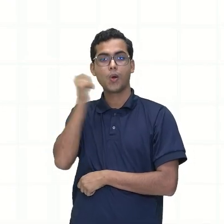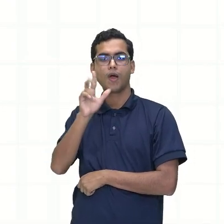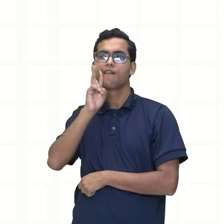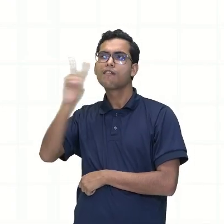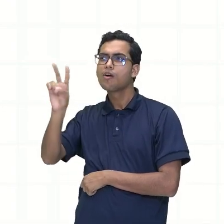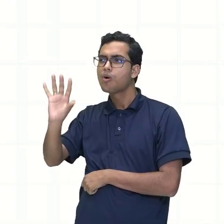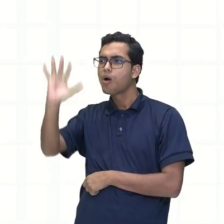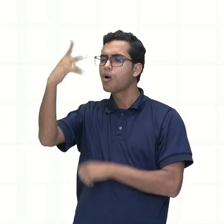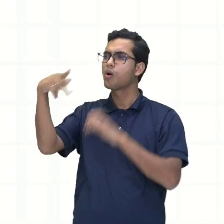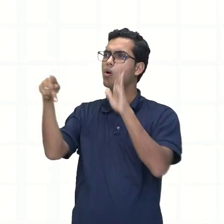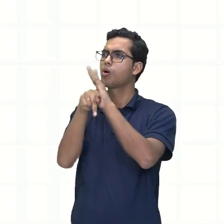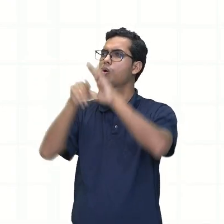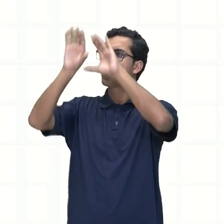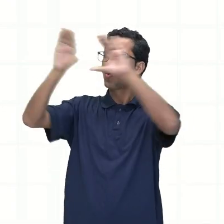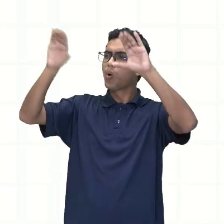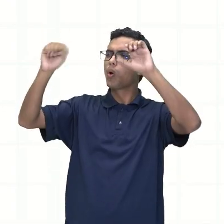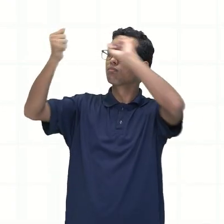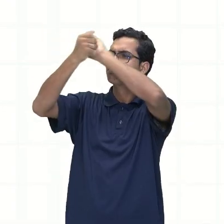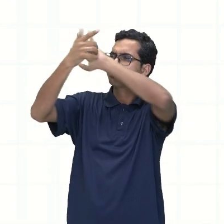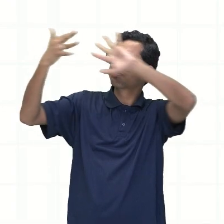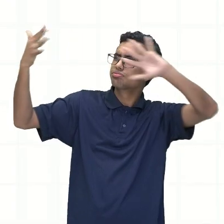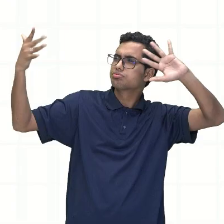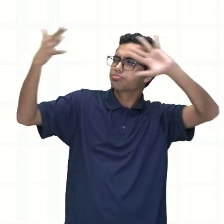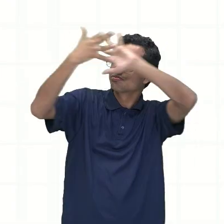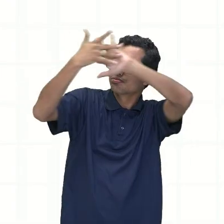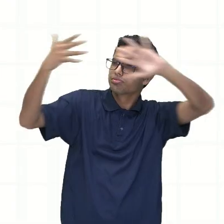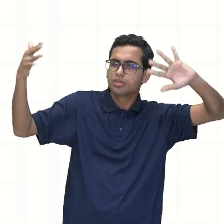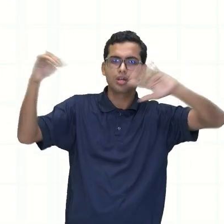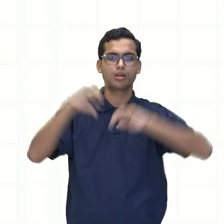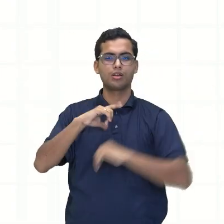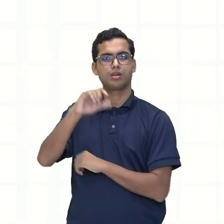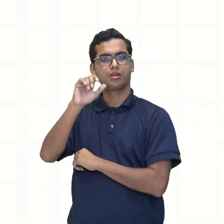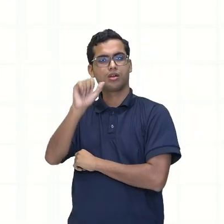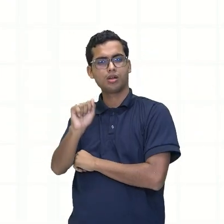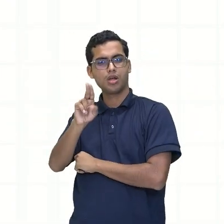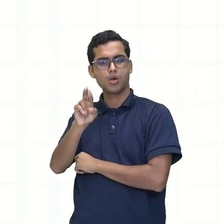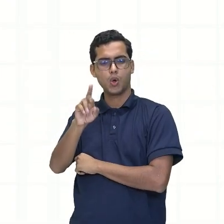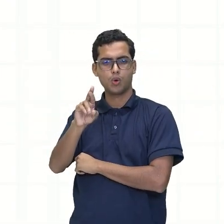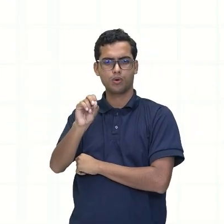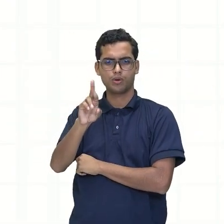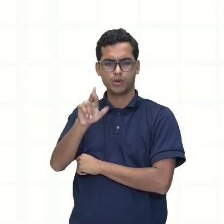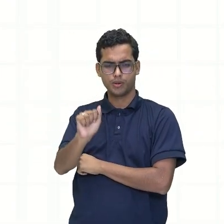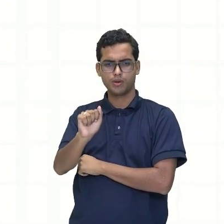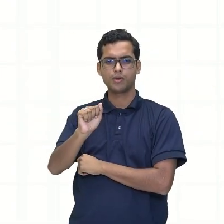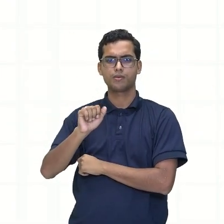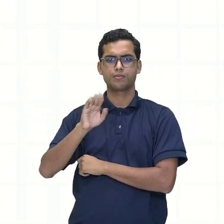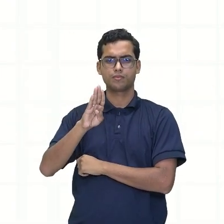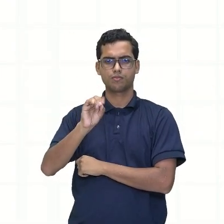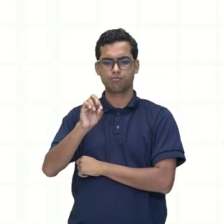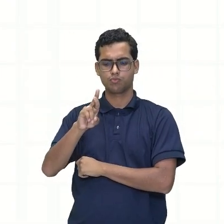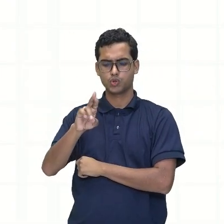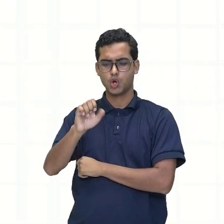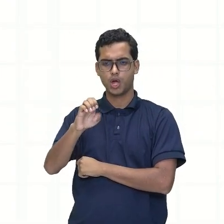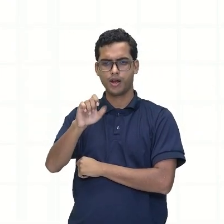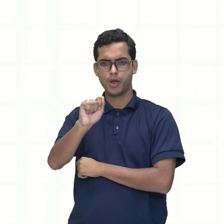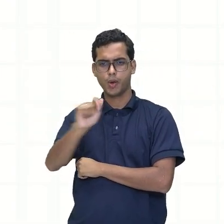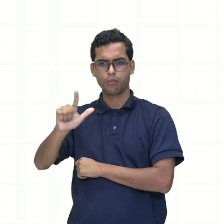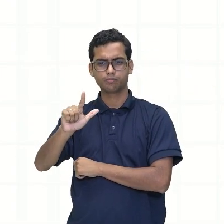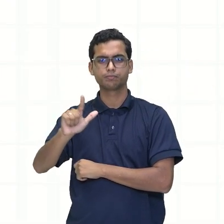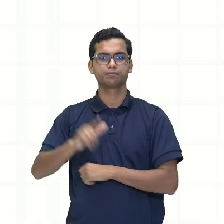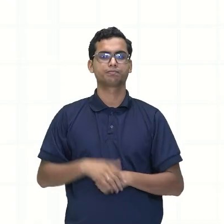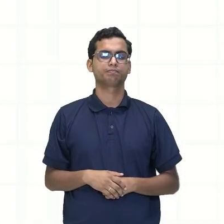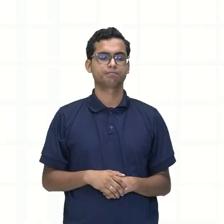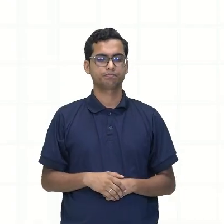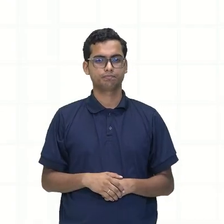fenômeno. Entre os raios solares e o campo magnético é feito a aurora boreal. E a